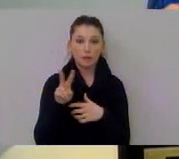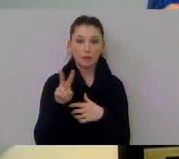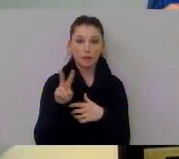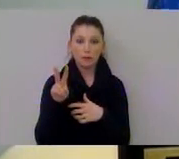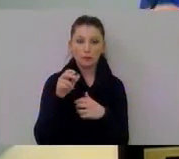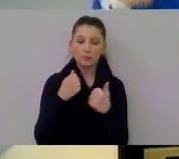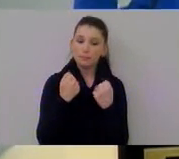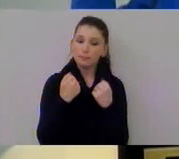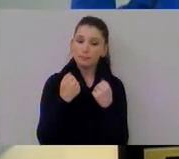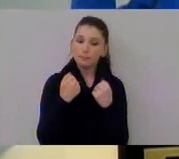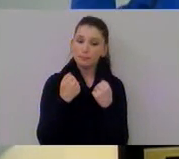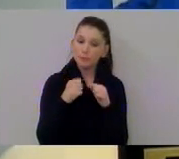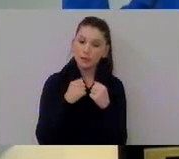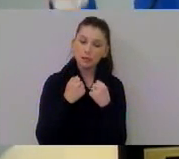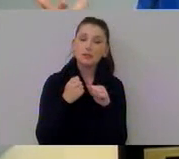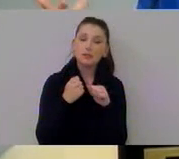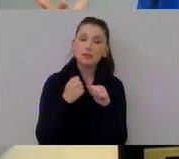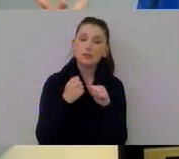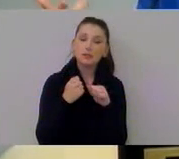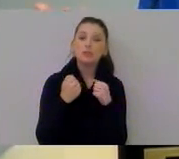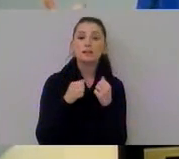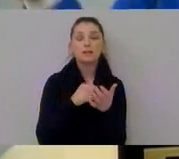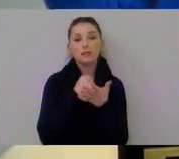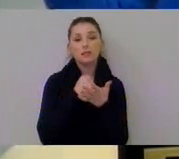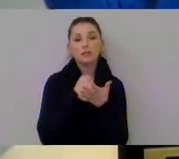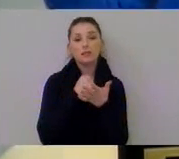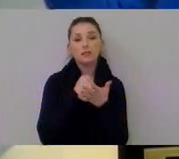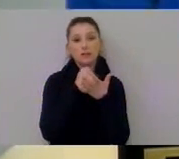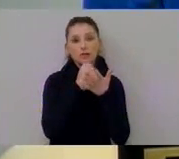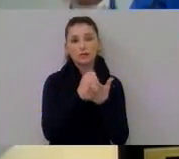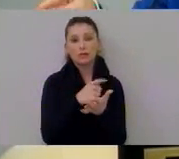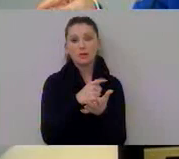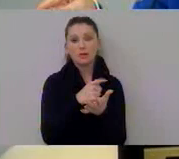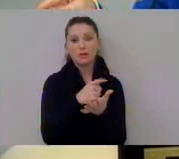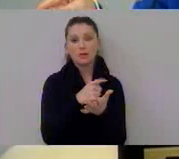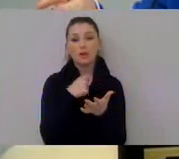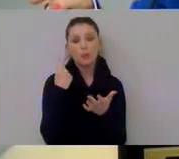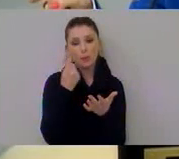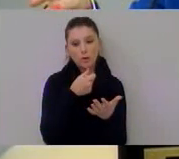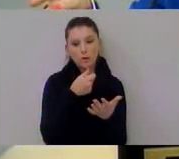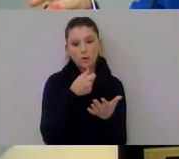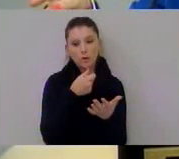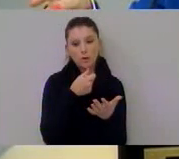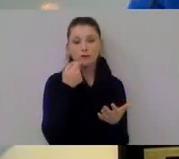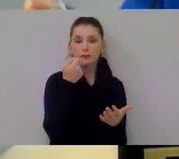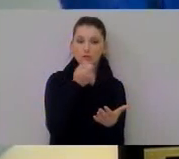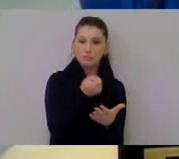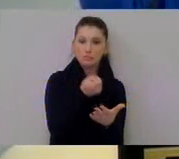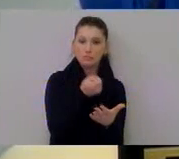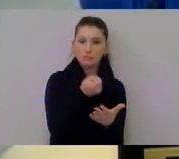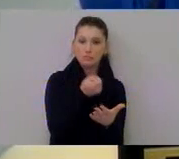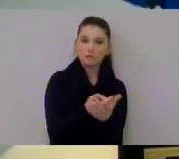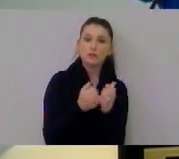executamos, mas nós podemos cobrar. E a força da